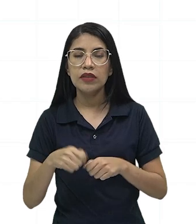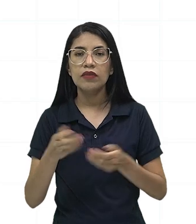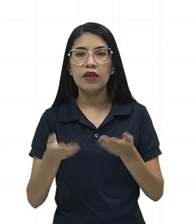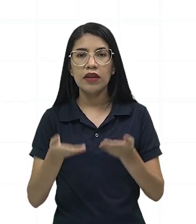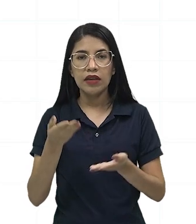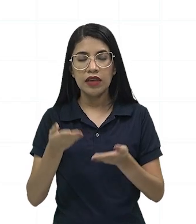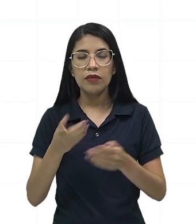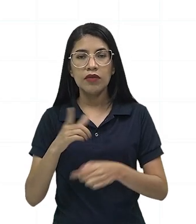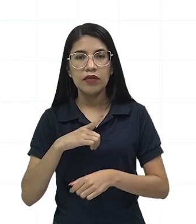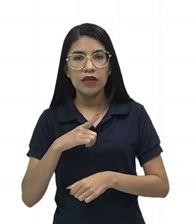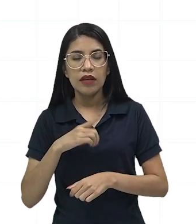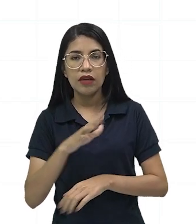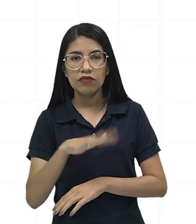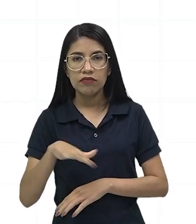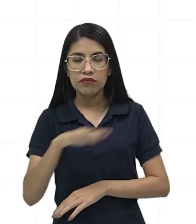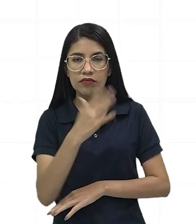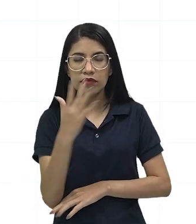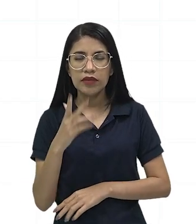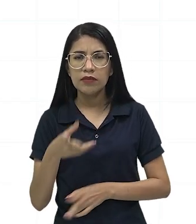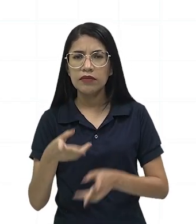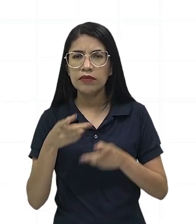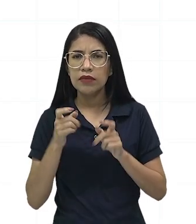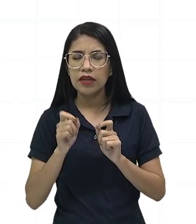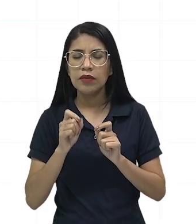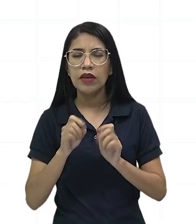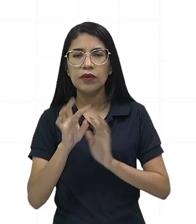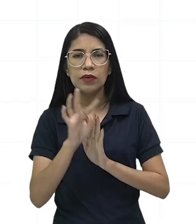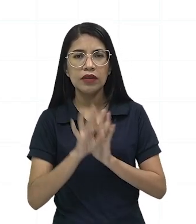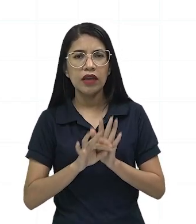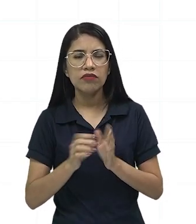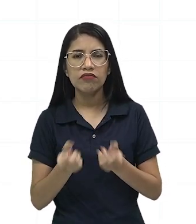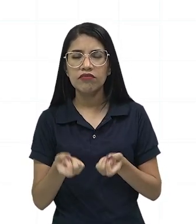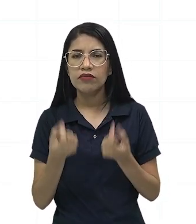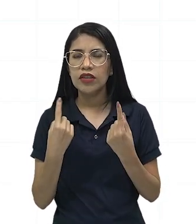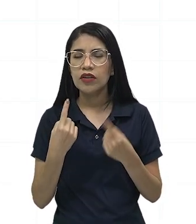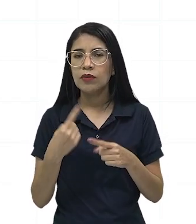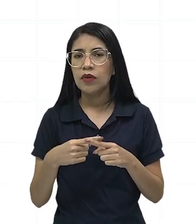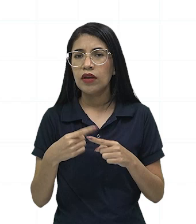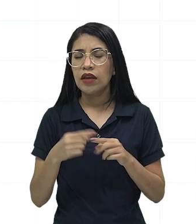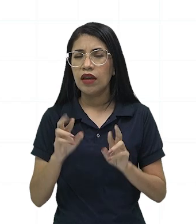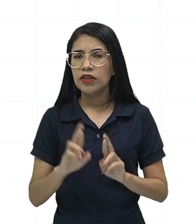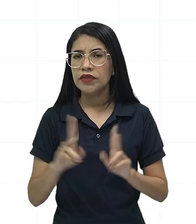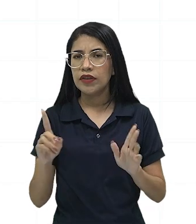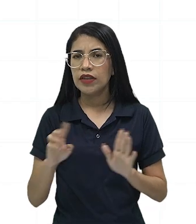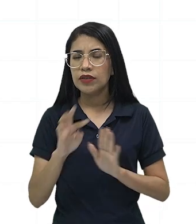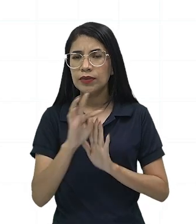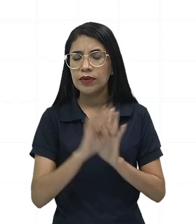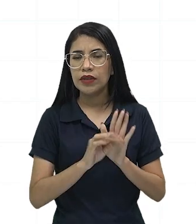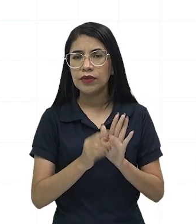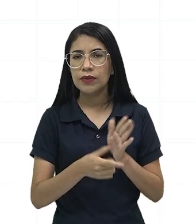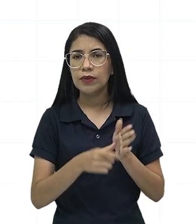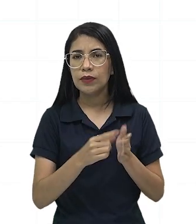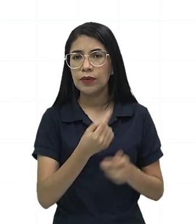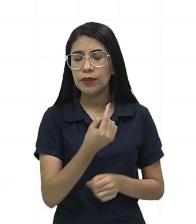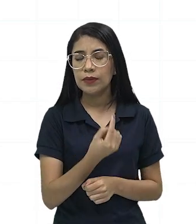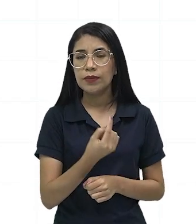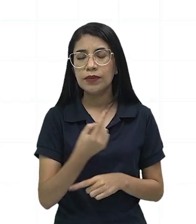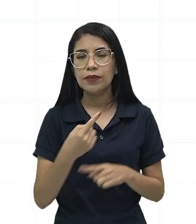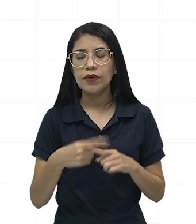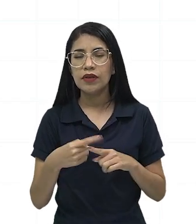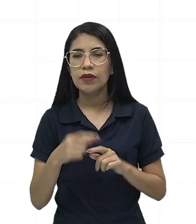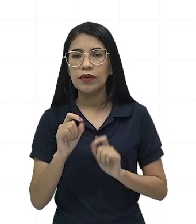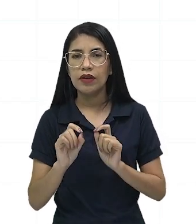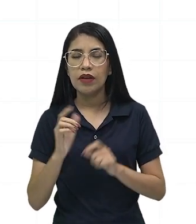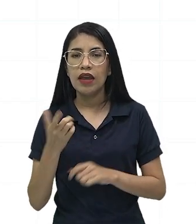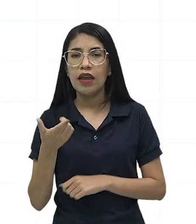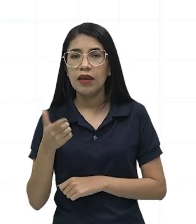manter o equilíbrio ambiental. E aí você já está vendo que esse texto tem alguma coisa estranha. Ele é um pouco diferente do texto anterior. Por quê? Porque